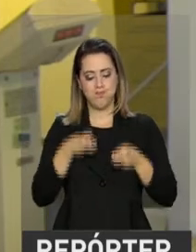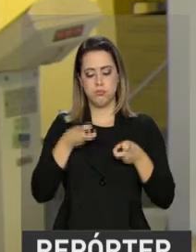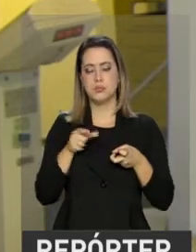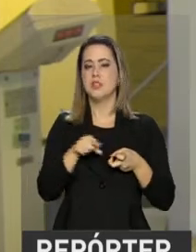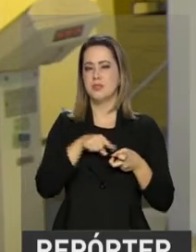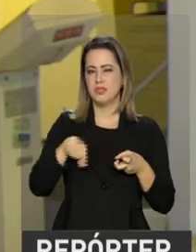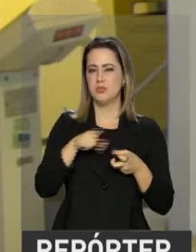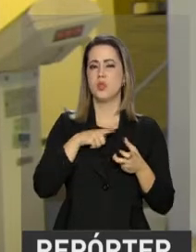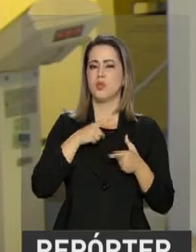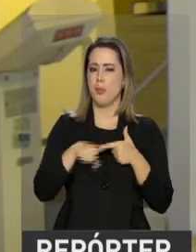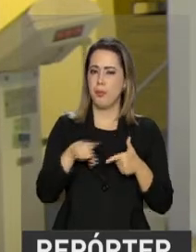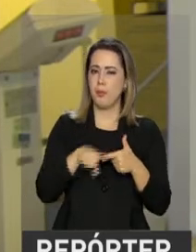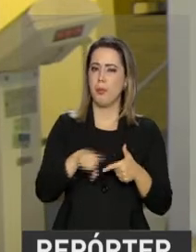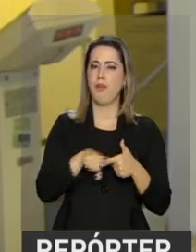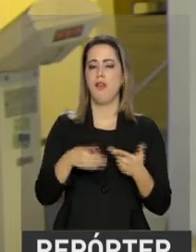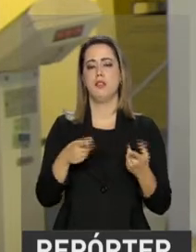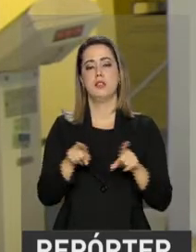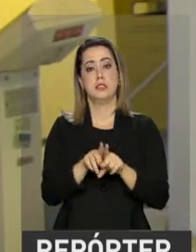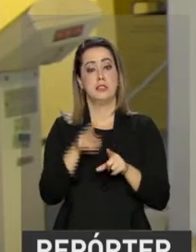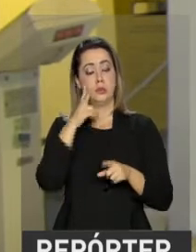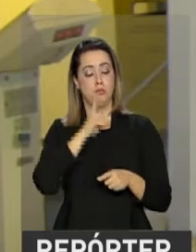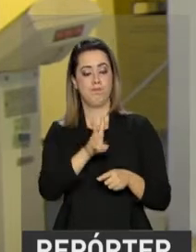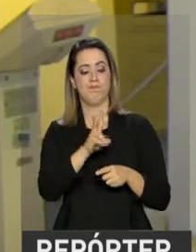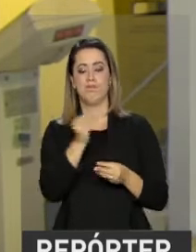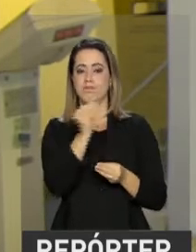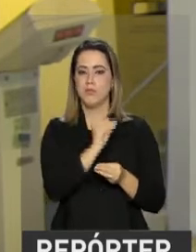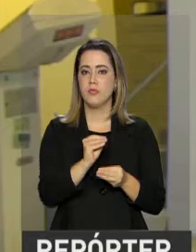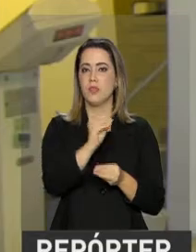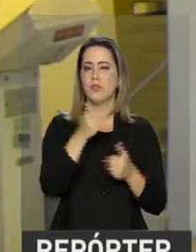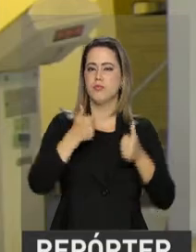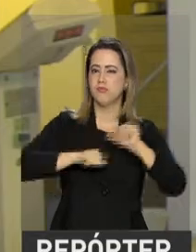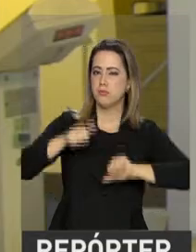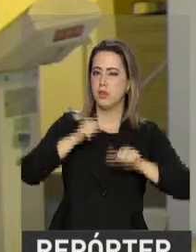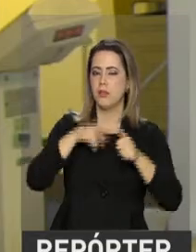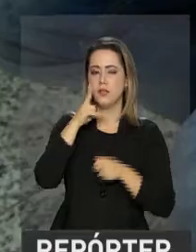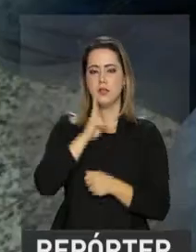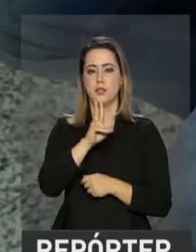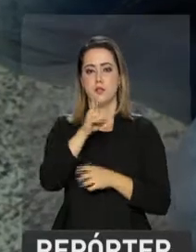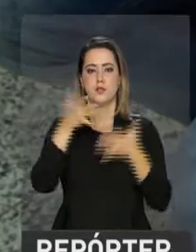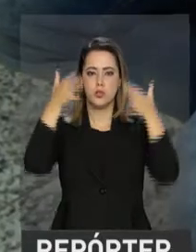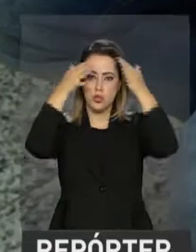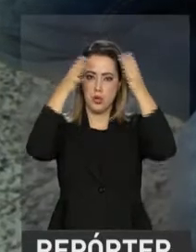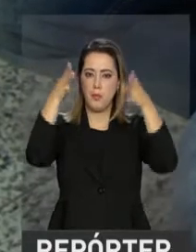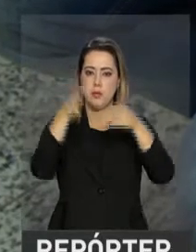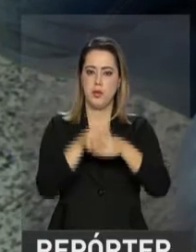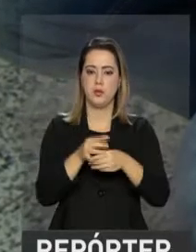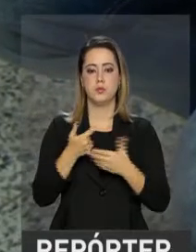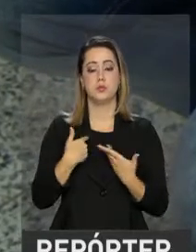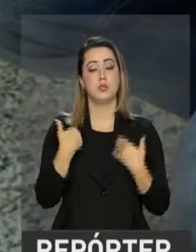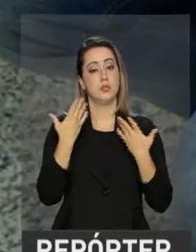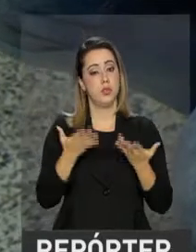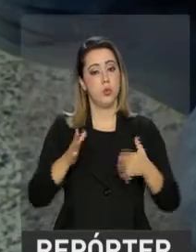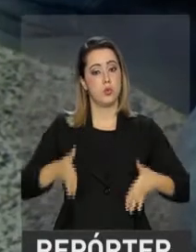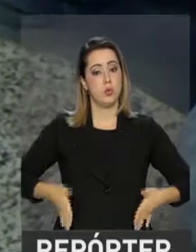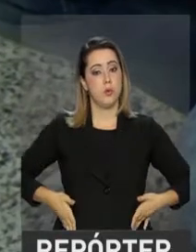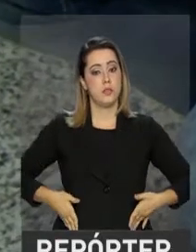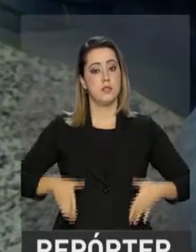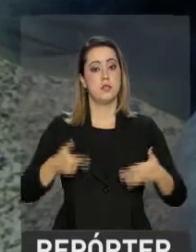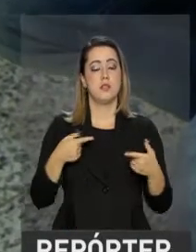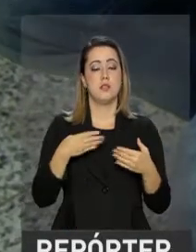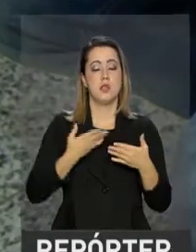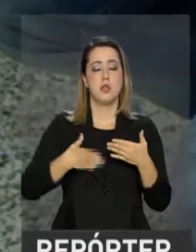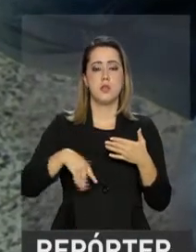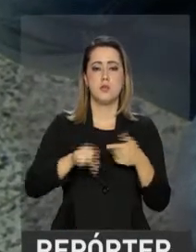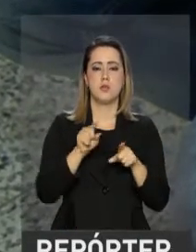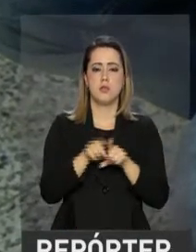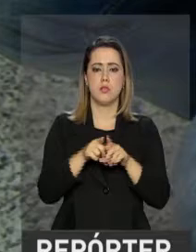que ela tinha as malformações, aí fizeram os exames, aí descobriu que ela tinha micro. Os quadris e as perninhas, que antes ficavam dobradas sobre